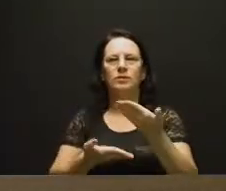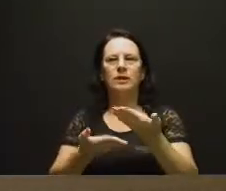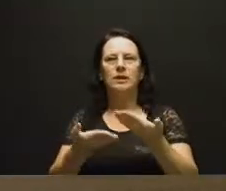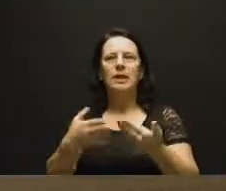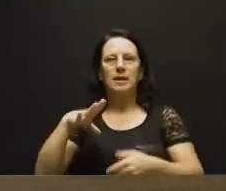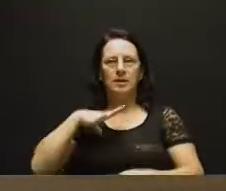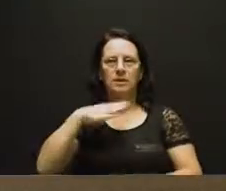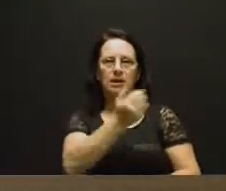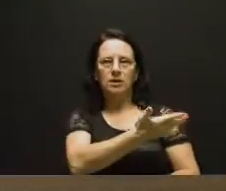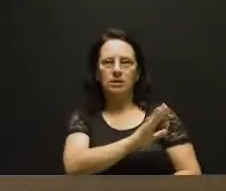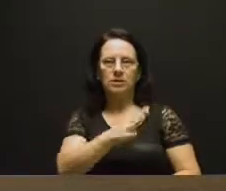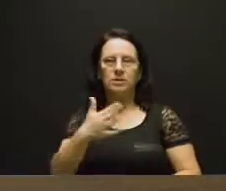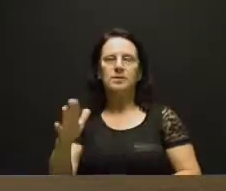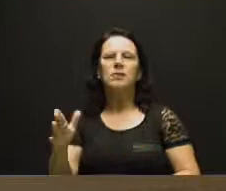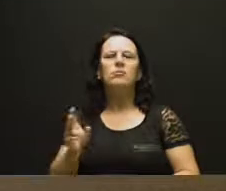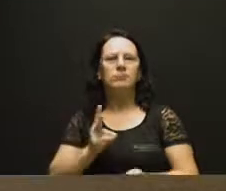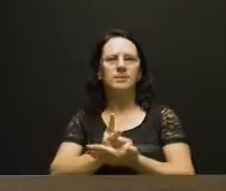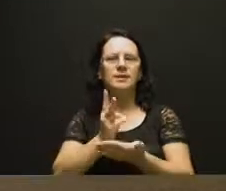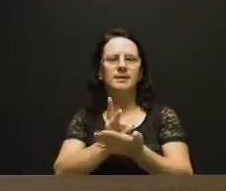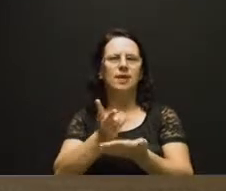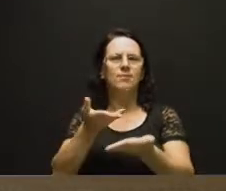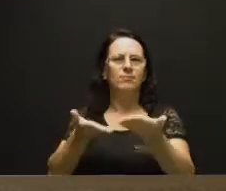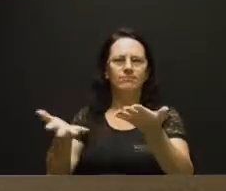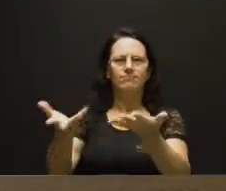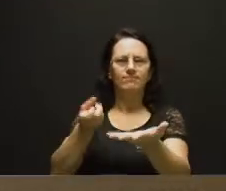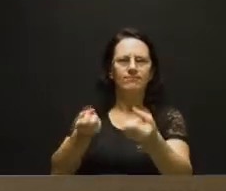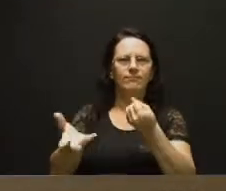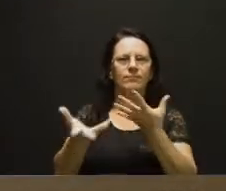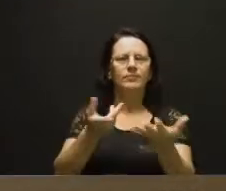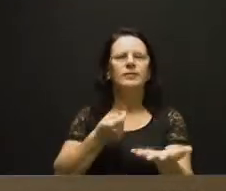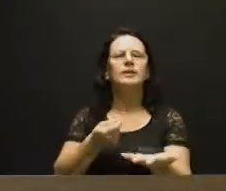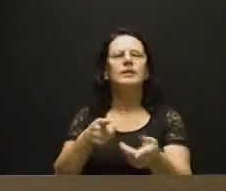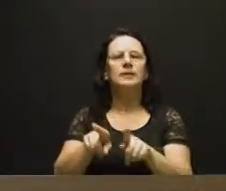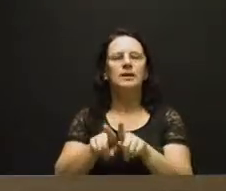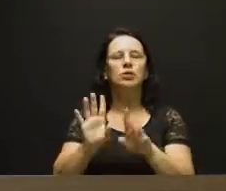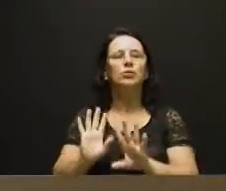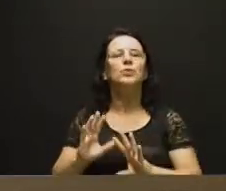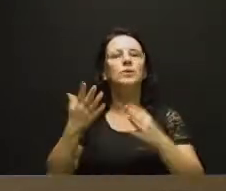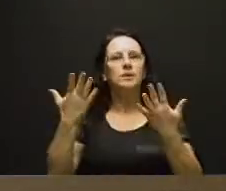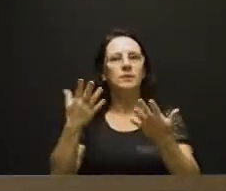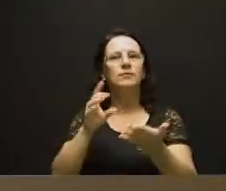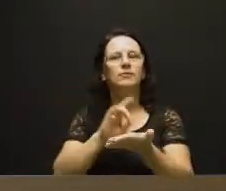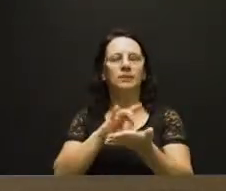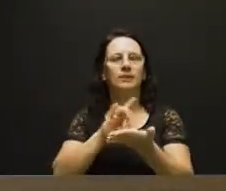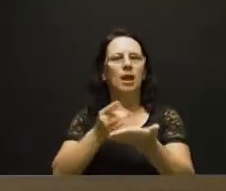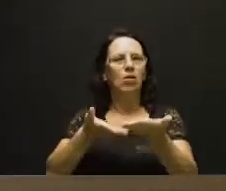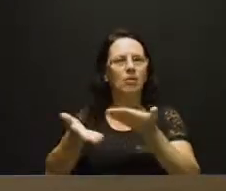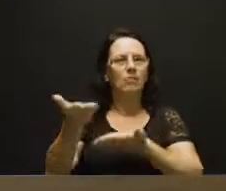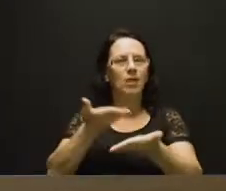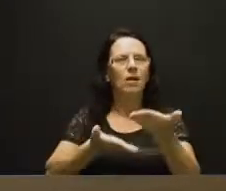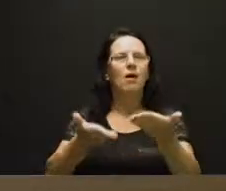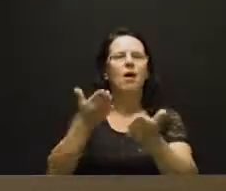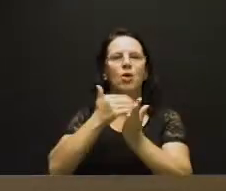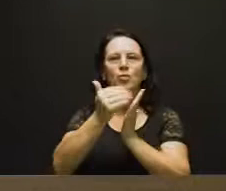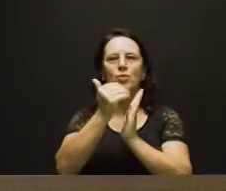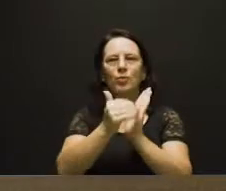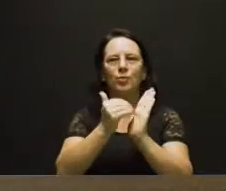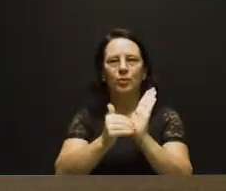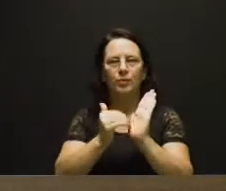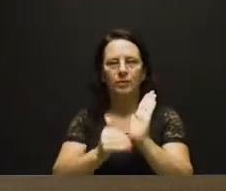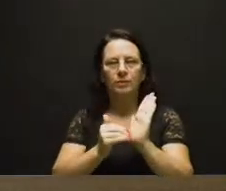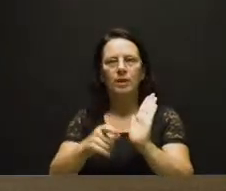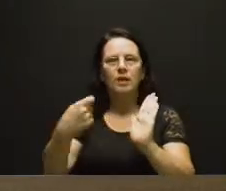santos a gente está bem ativa nesse sentido as demandas elas estão acontecendo ea gente está encaminhando fazendo os devidos encaminhamentos